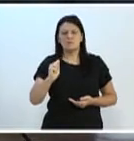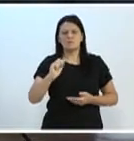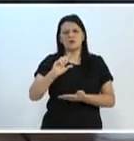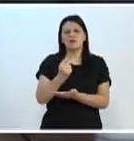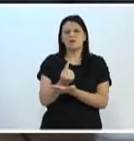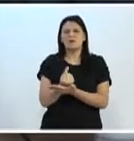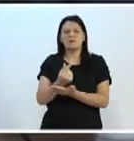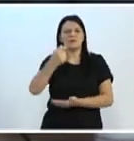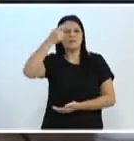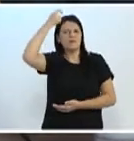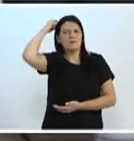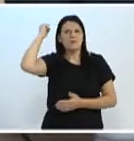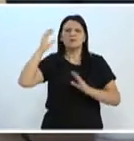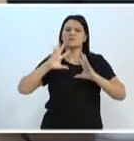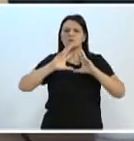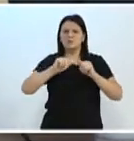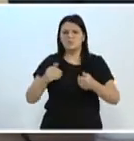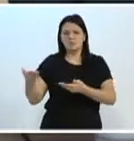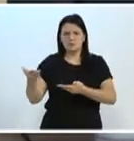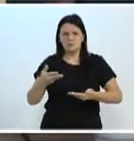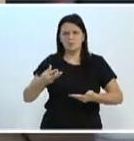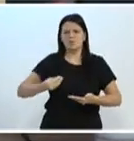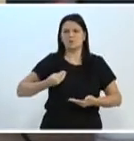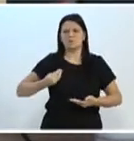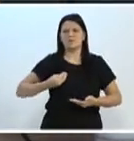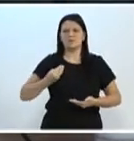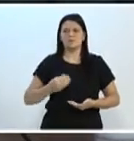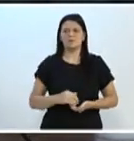Pereira, todos os vereadores agora presentes aqui, né?